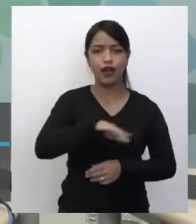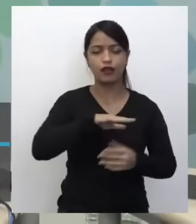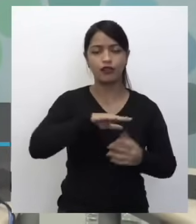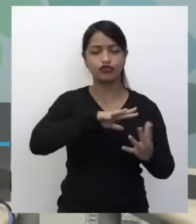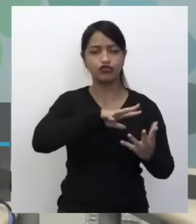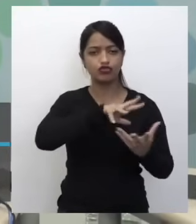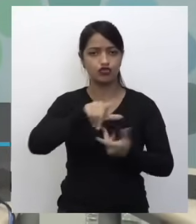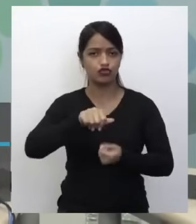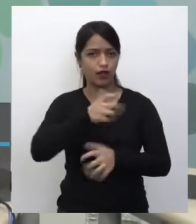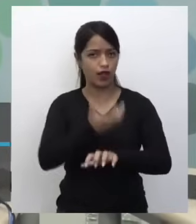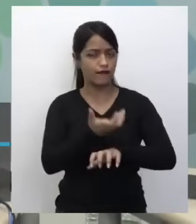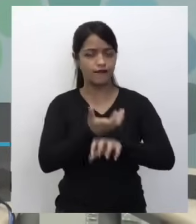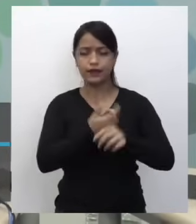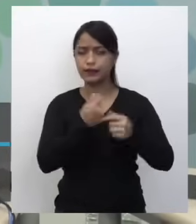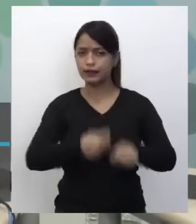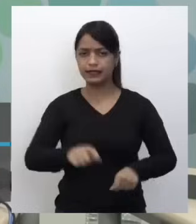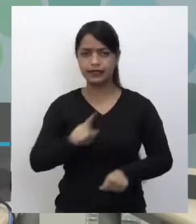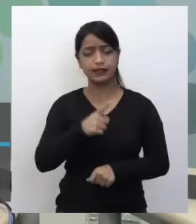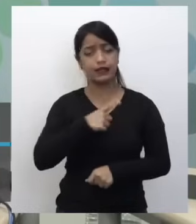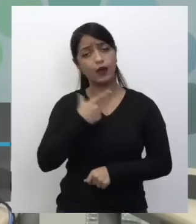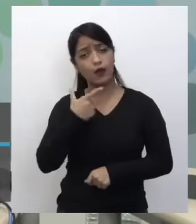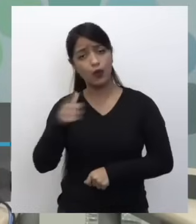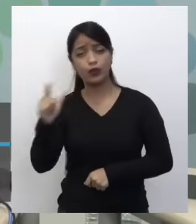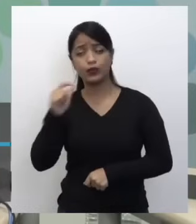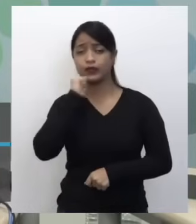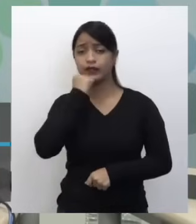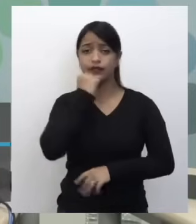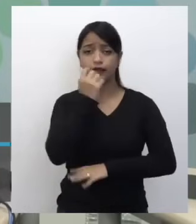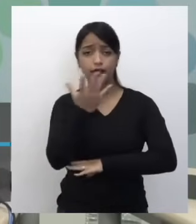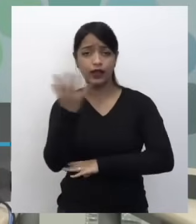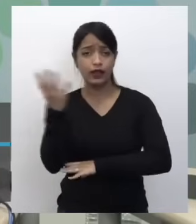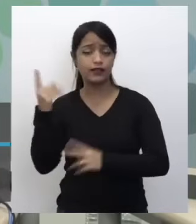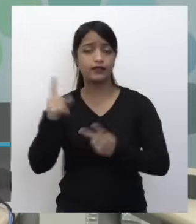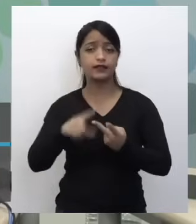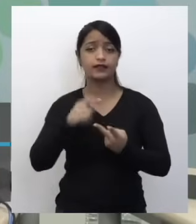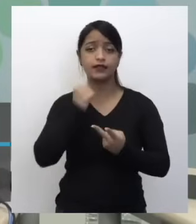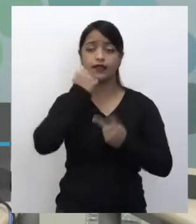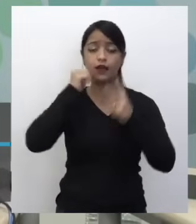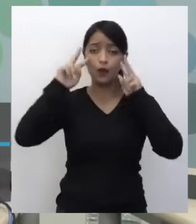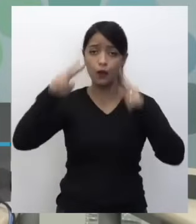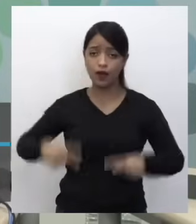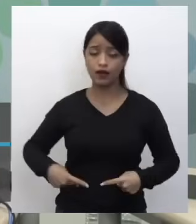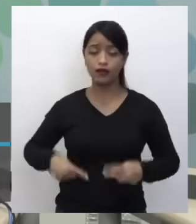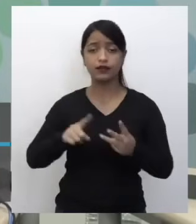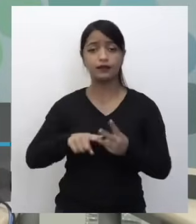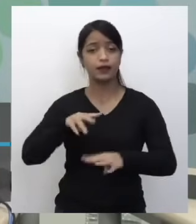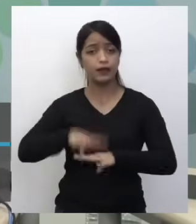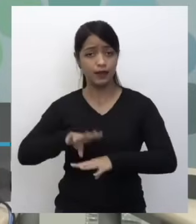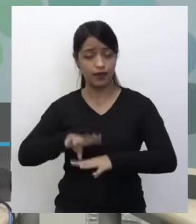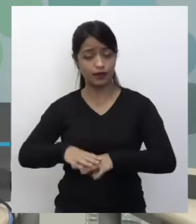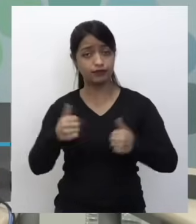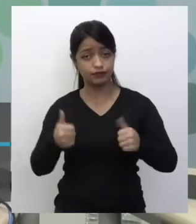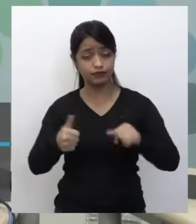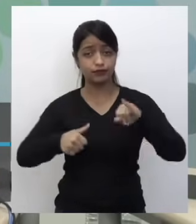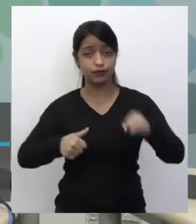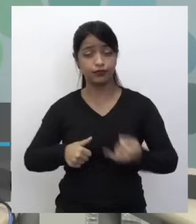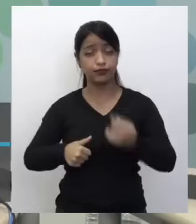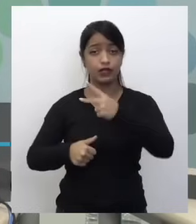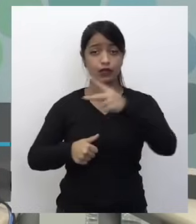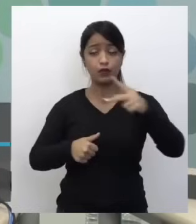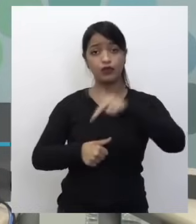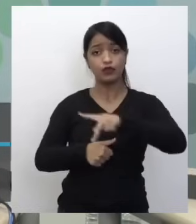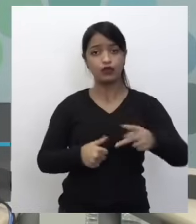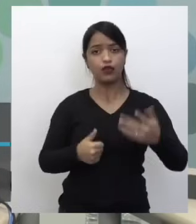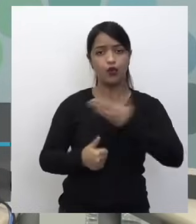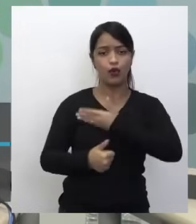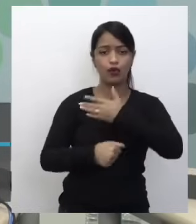natureza, ciências humanas e matemática. Então aproveita e converse com os professores, converse com os colegas, né? Porque, na verdade, a ideia é que se monte